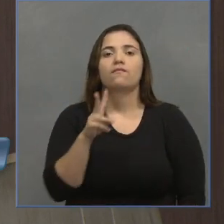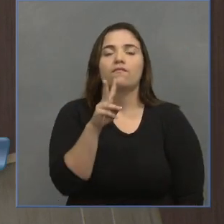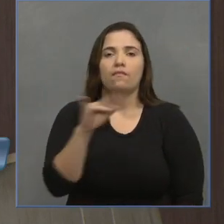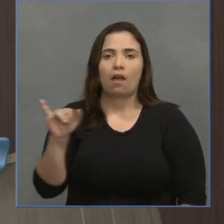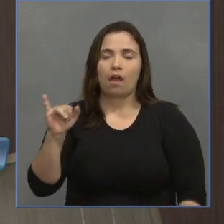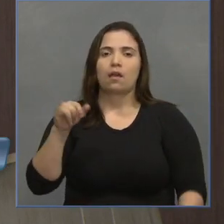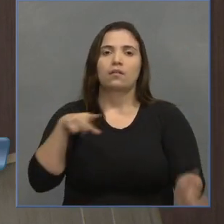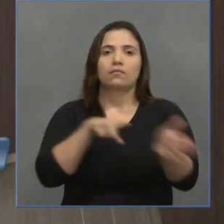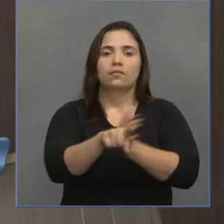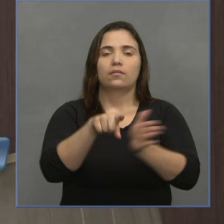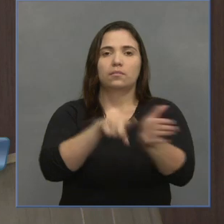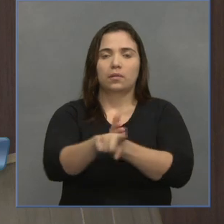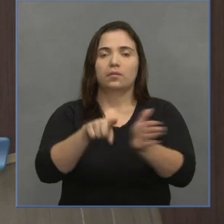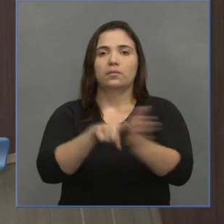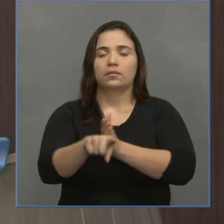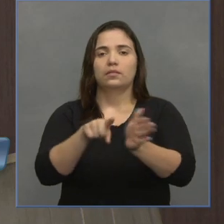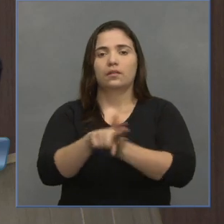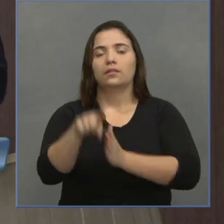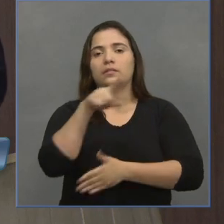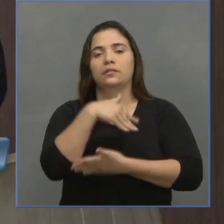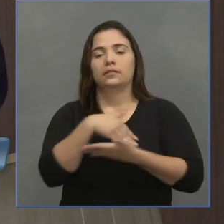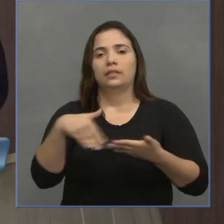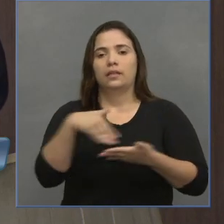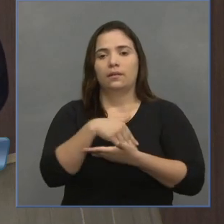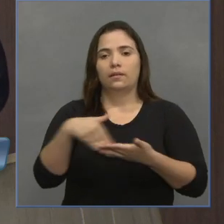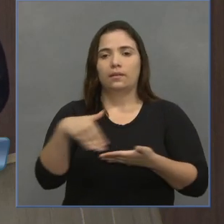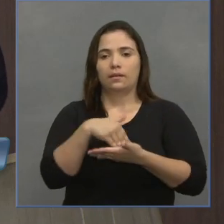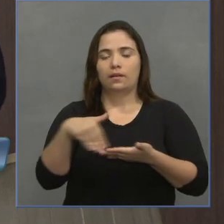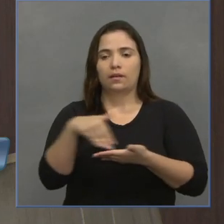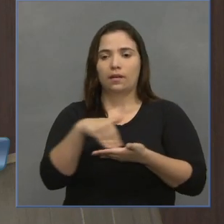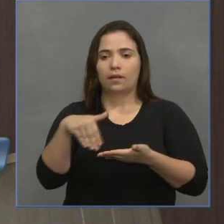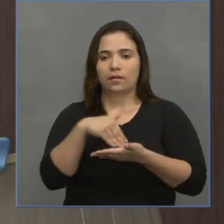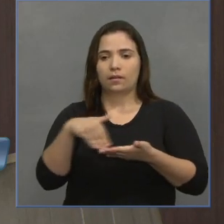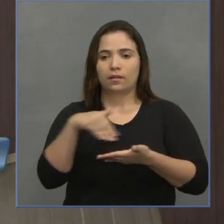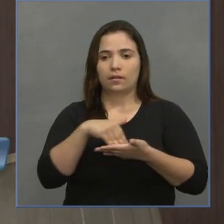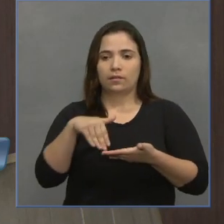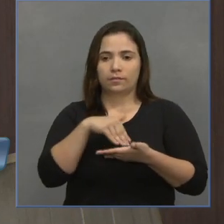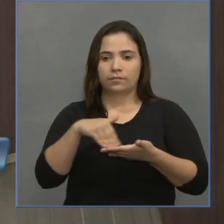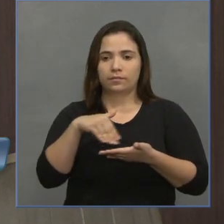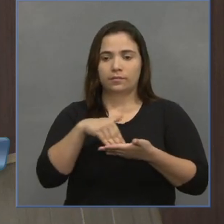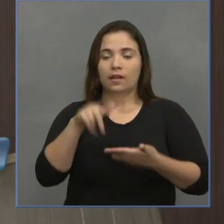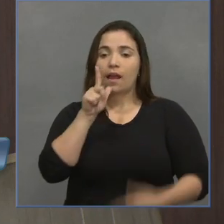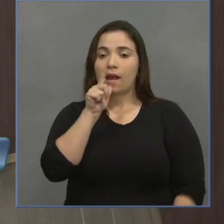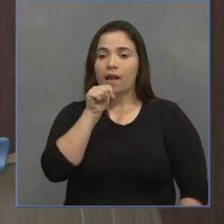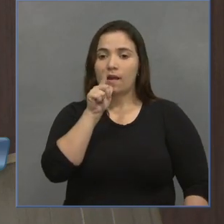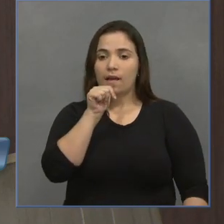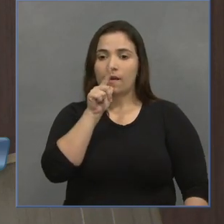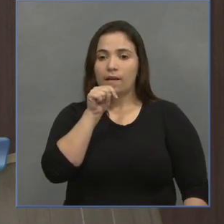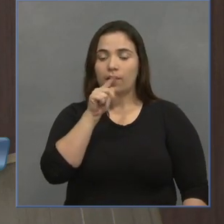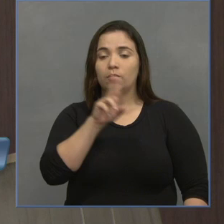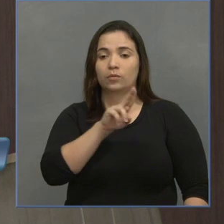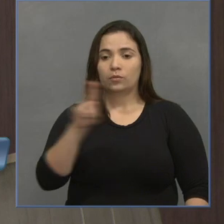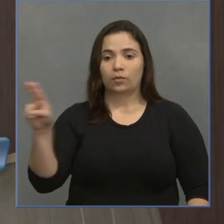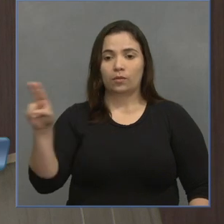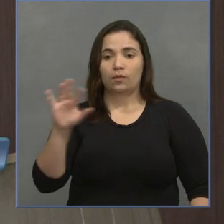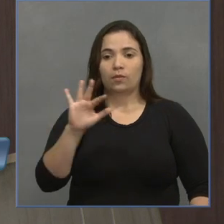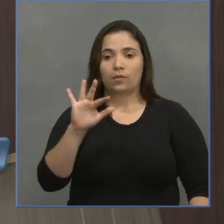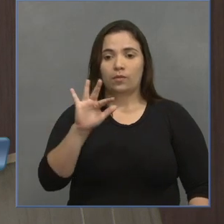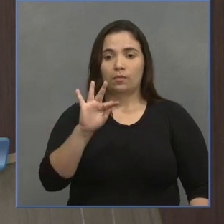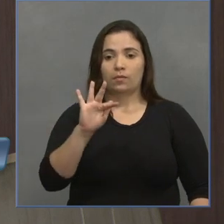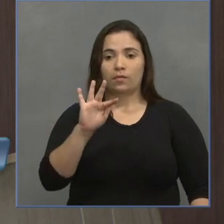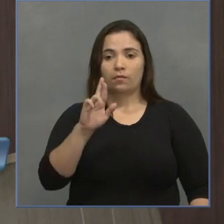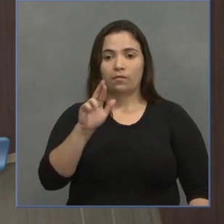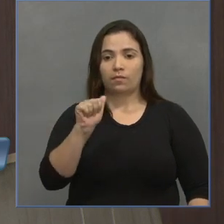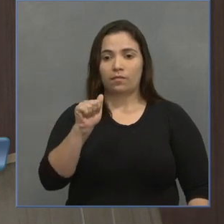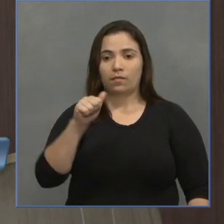do debate com Sua Excelência, o gestor dos recursos hídricos, o secretário Francisco Teixeira,